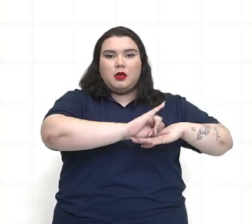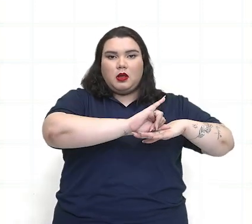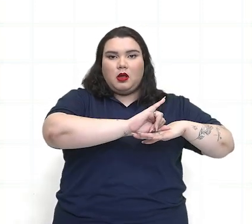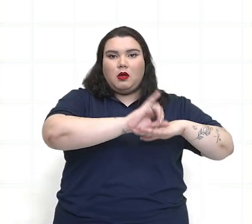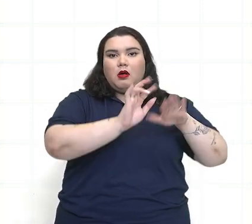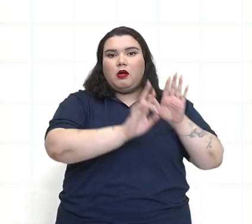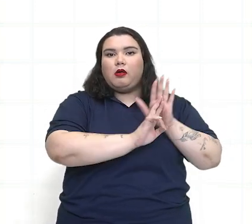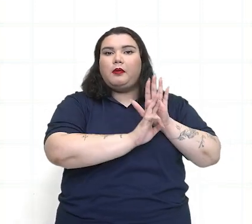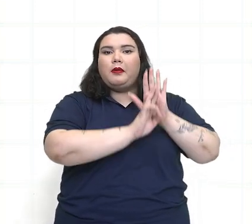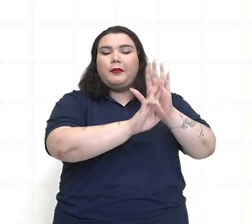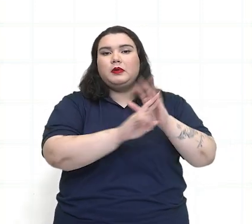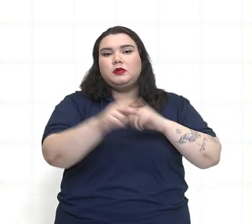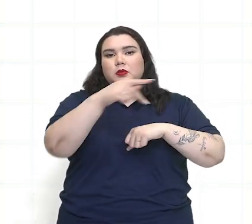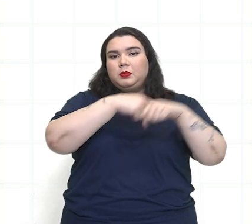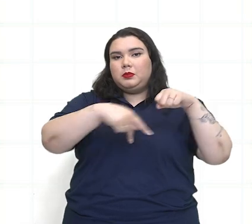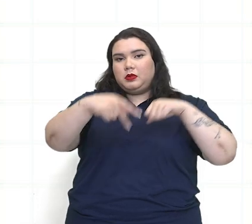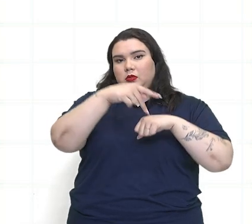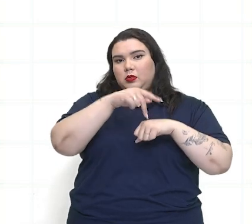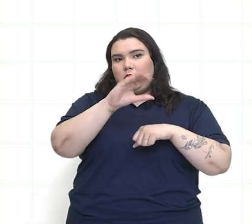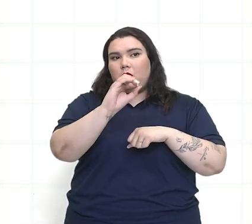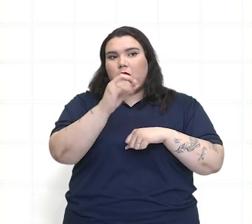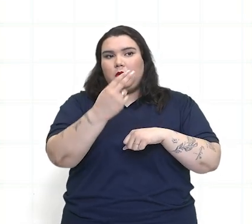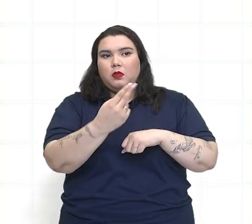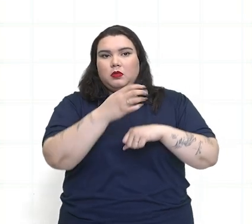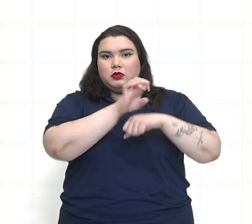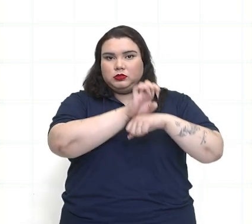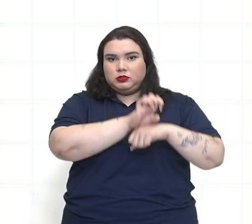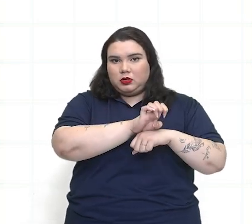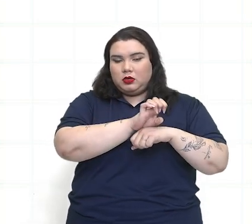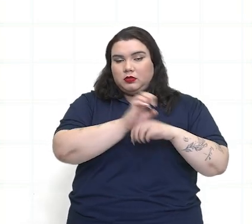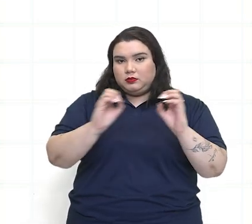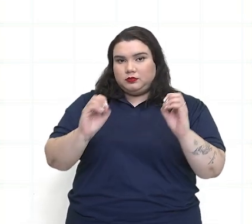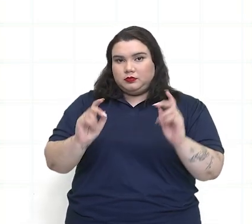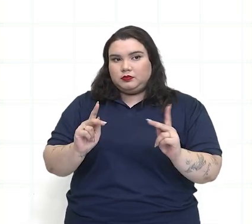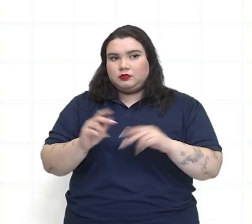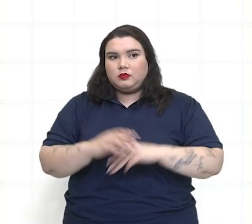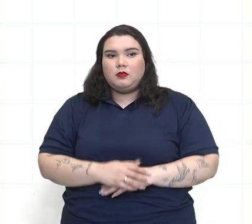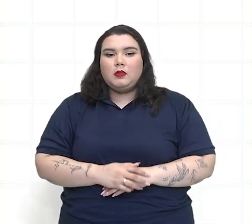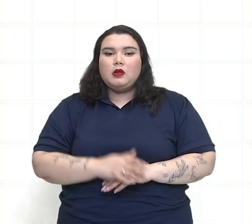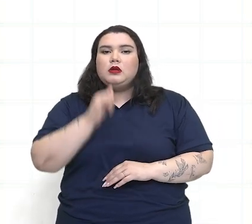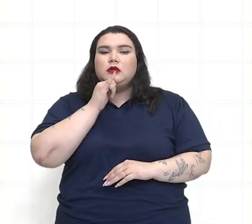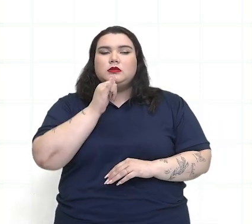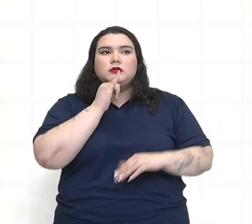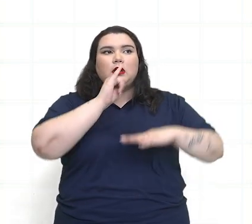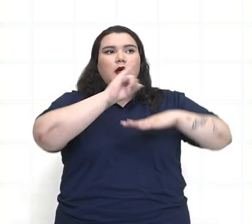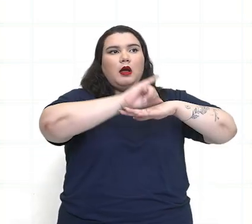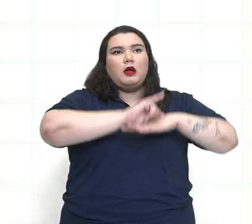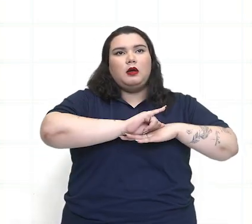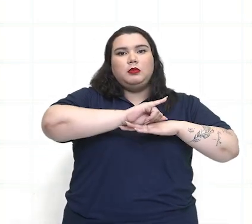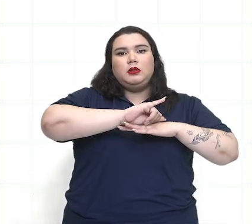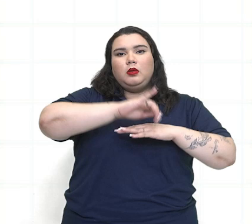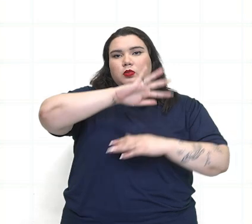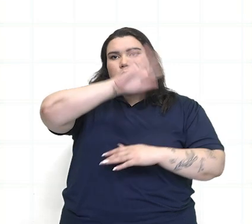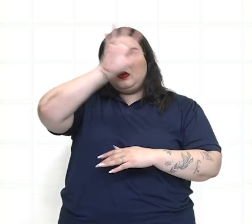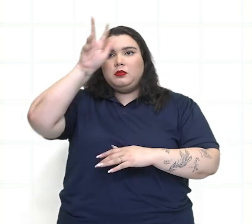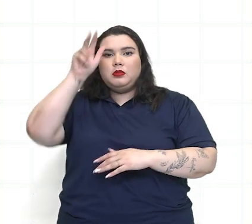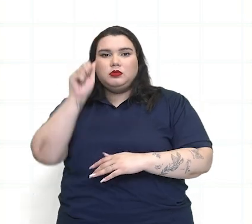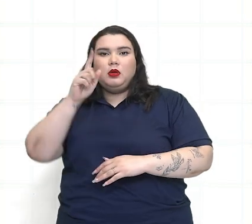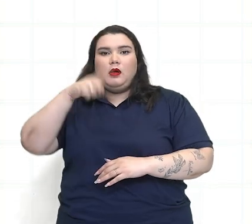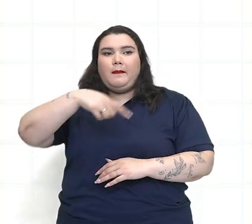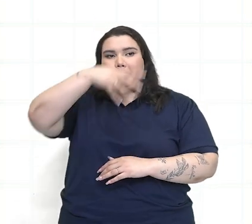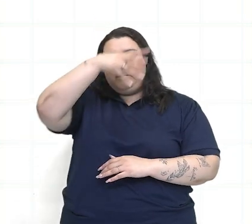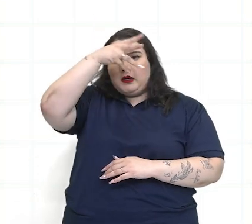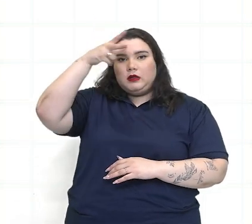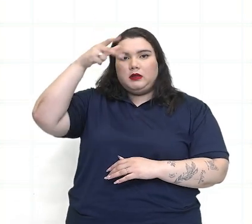exemplo, o país ou o estado, certo? Quando eu digo a capital do Amazonas é